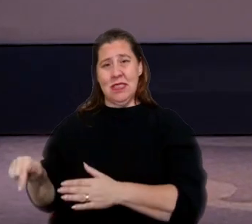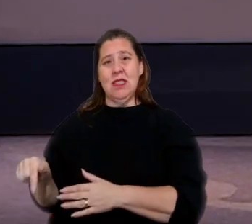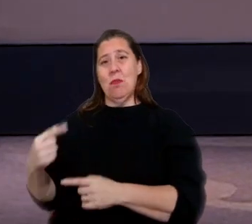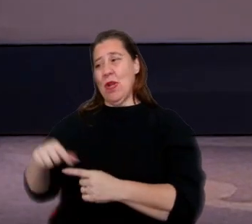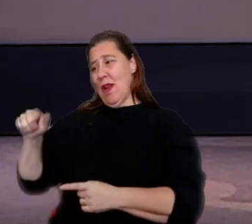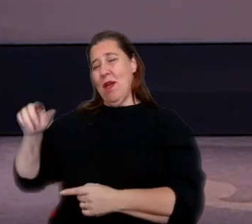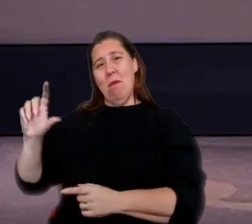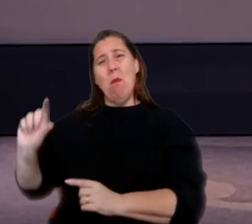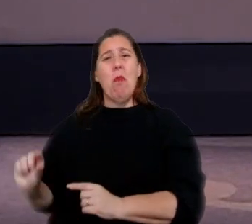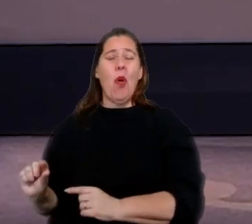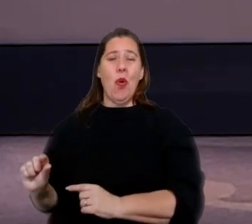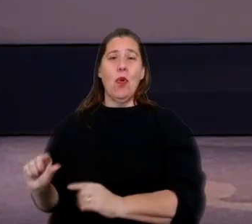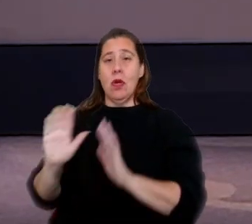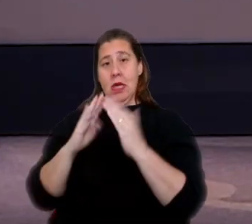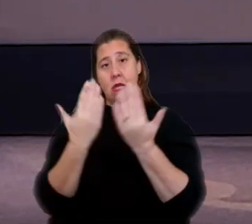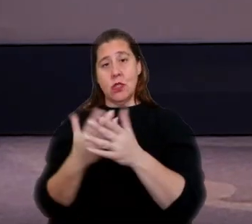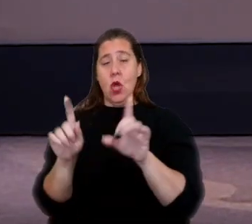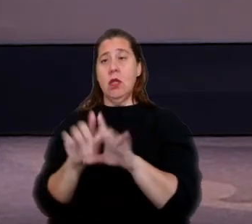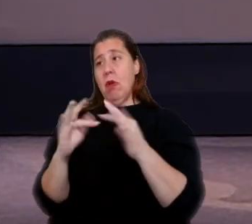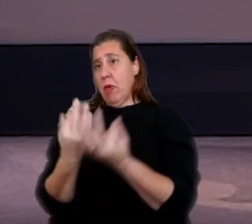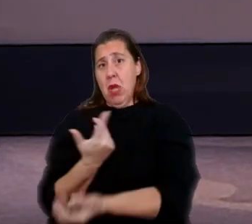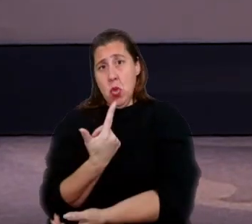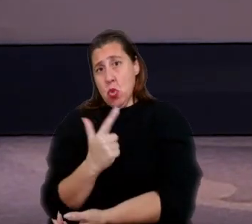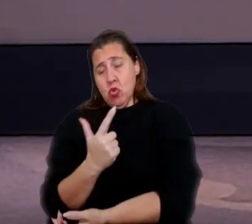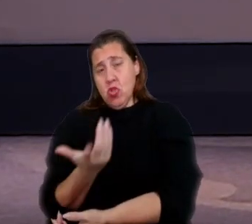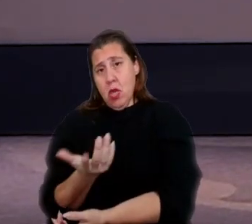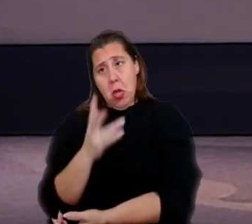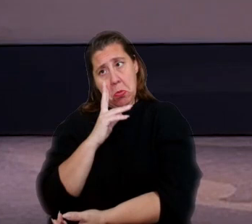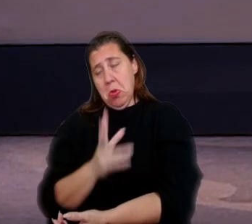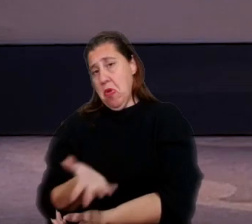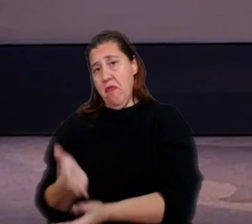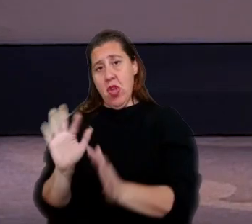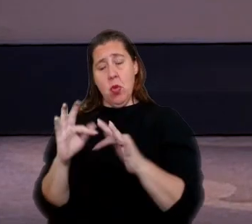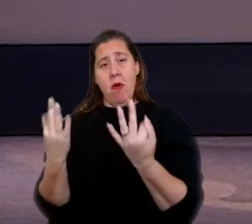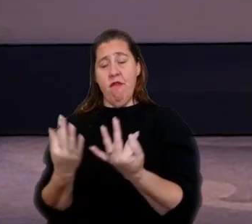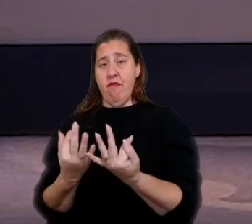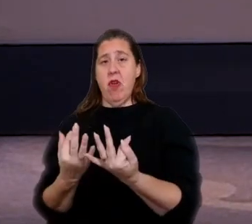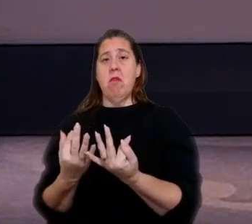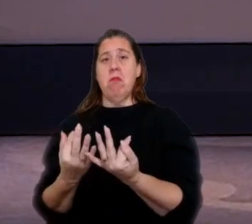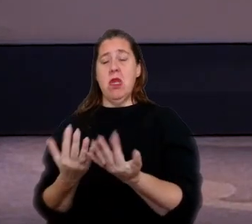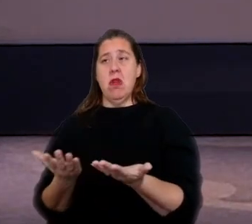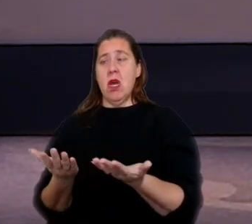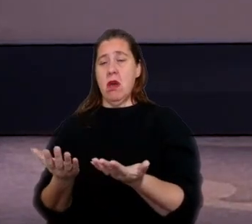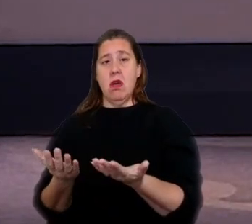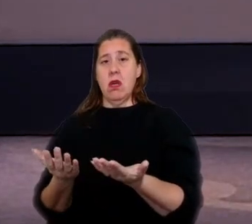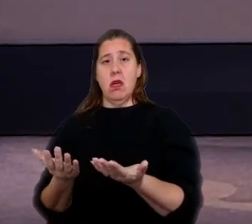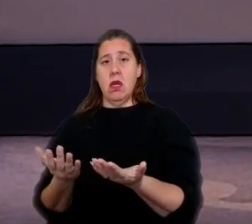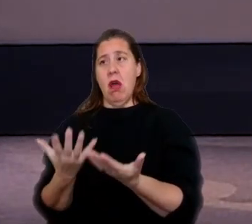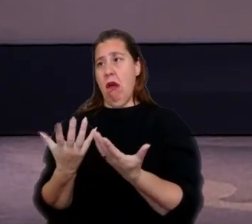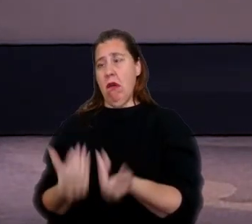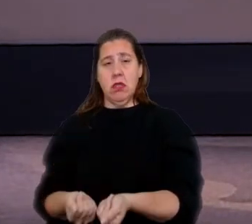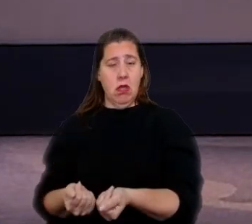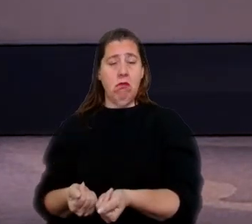era muito pequena, na escola e na família não havia. Eu não estou vendo aqui uma família classe